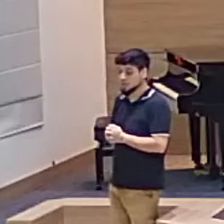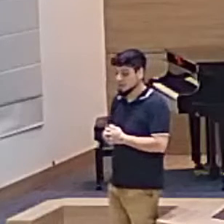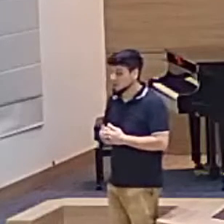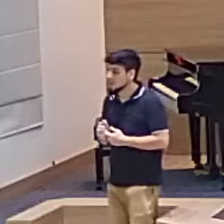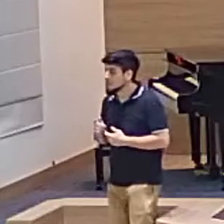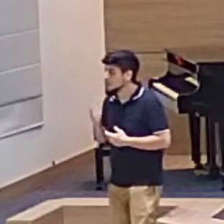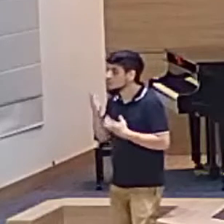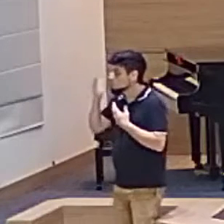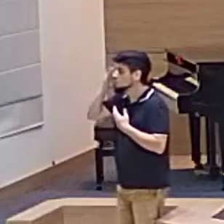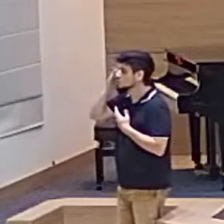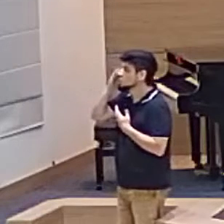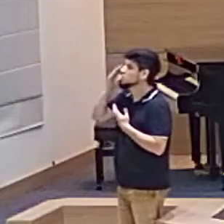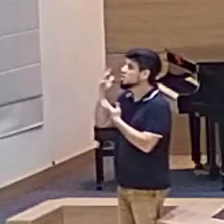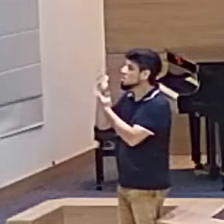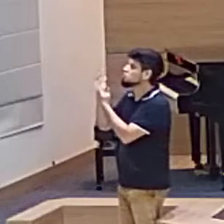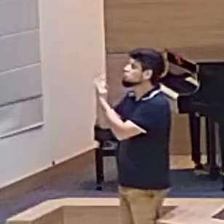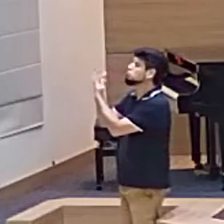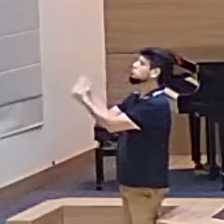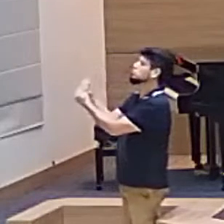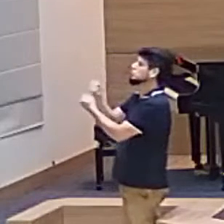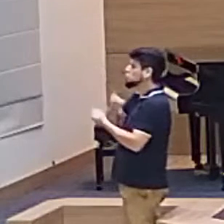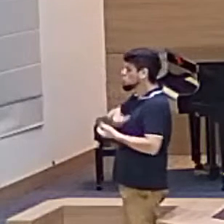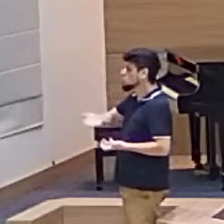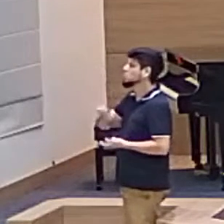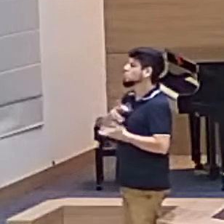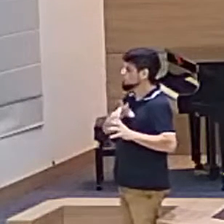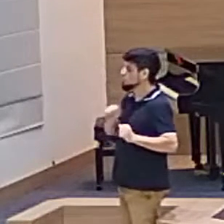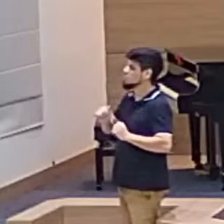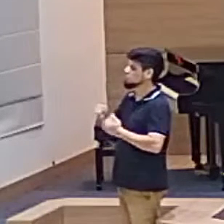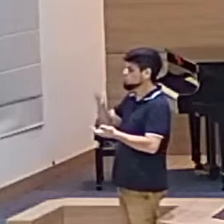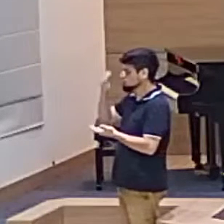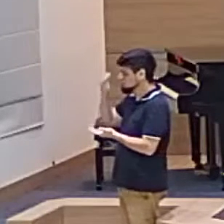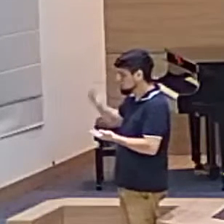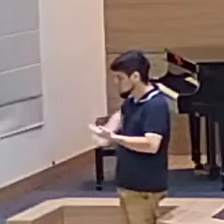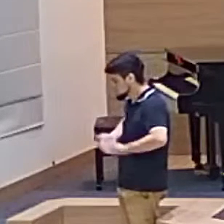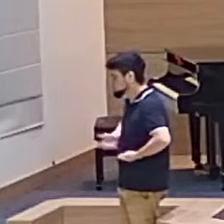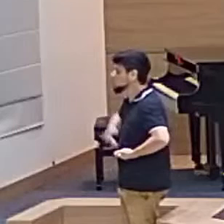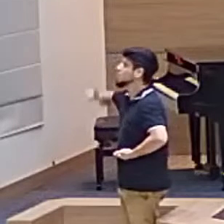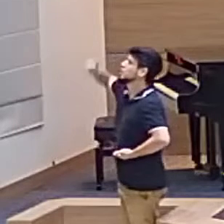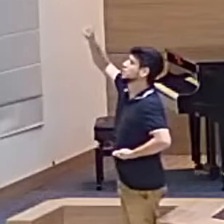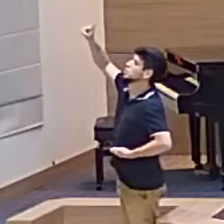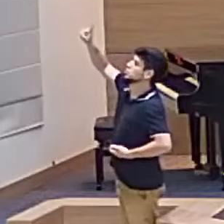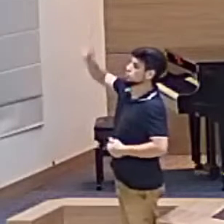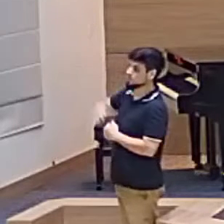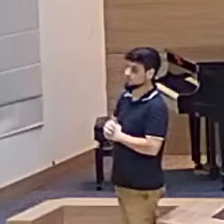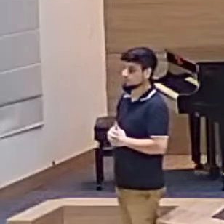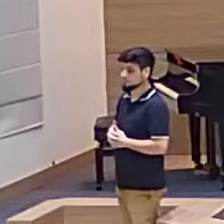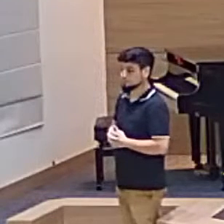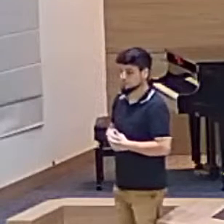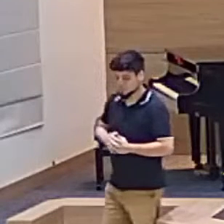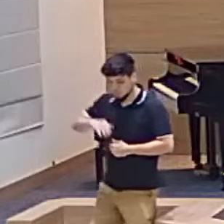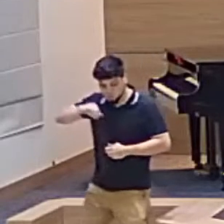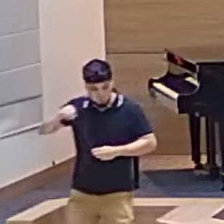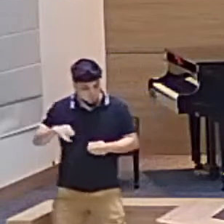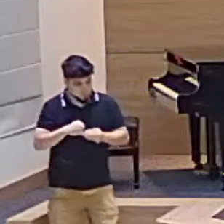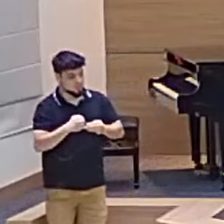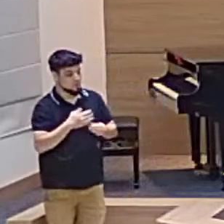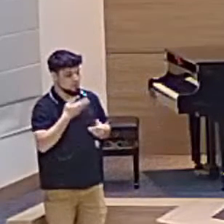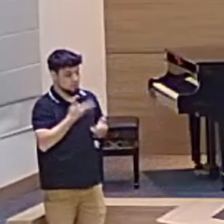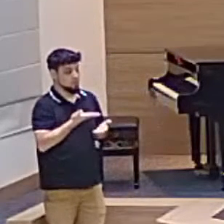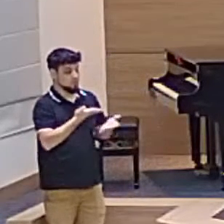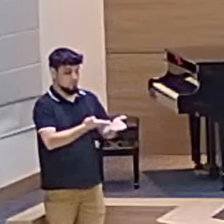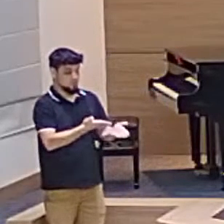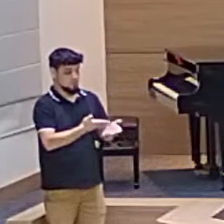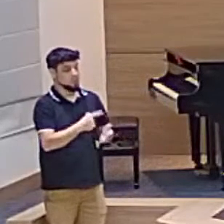nós vamos servir ao Deus de Israel e Josué Então faz um pacto com eles dizendo olha vocês terão testemunhas contra vocês